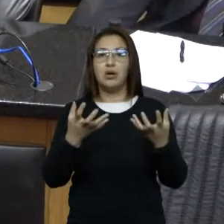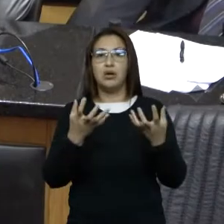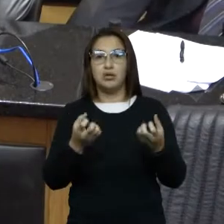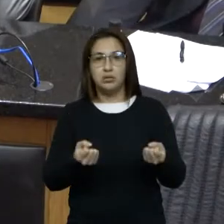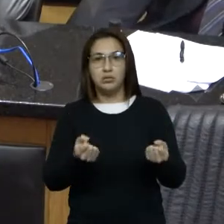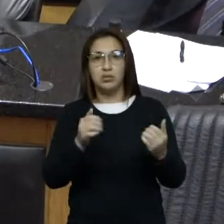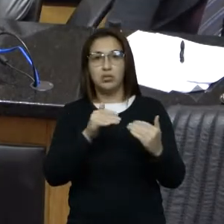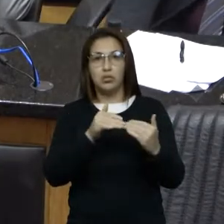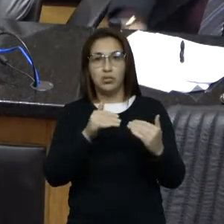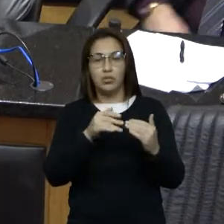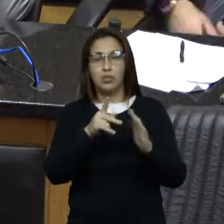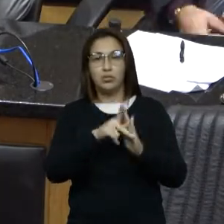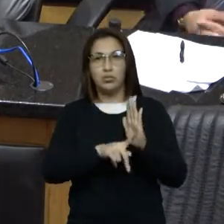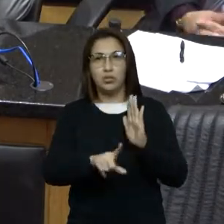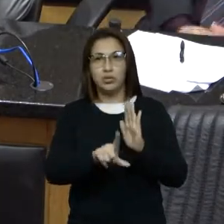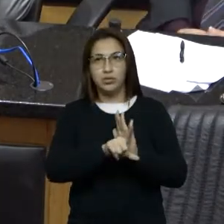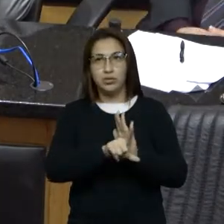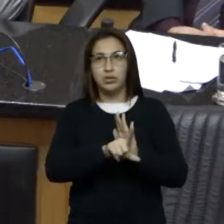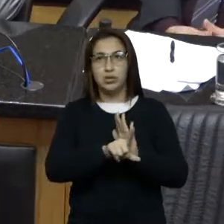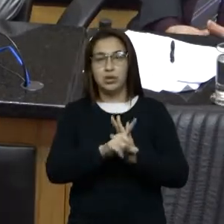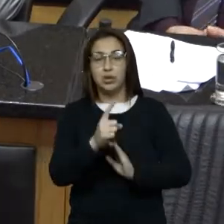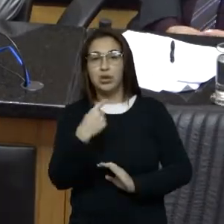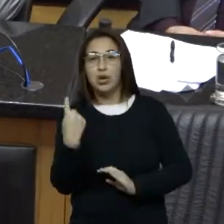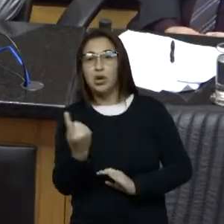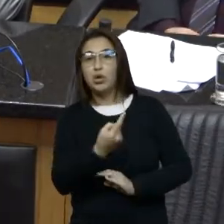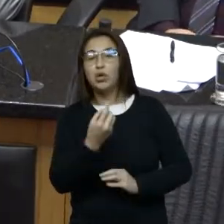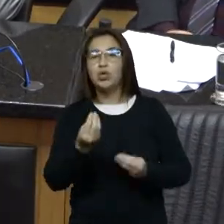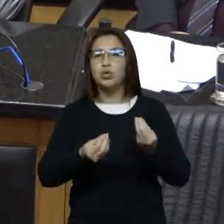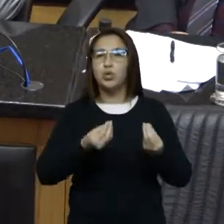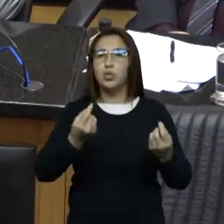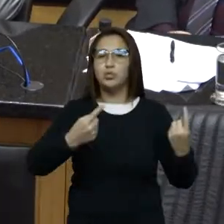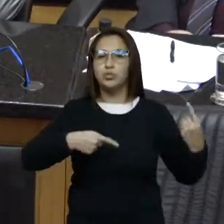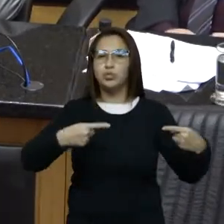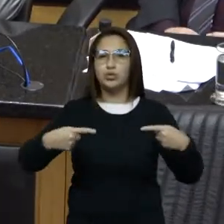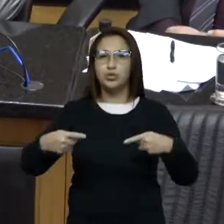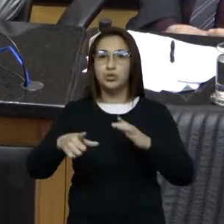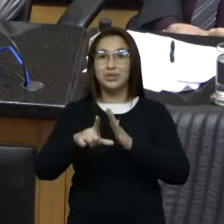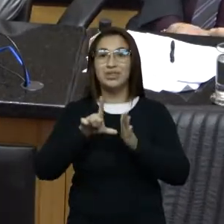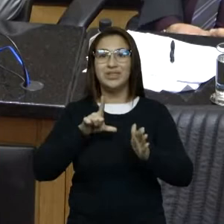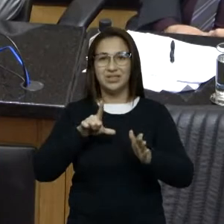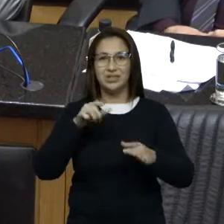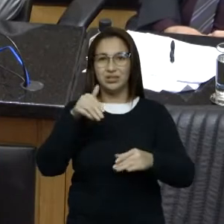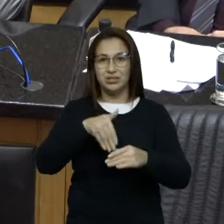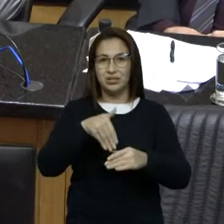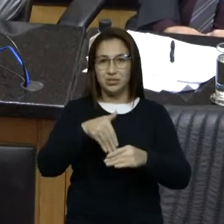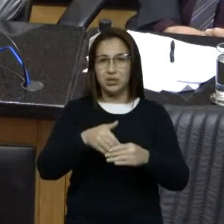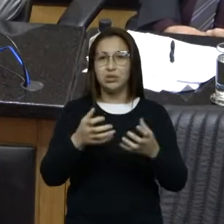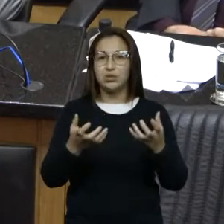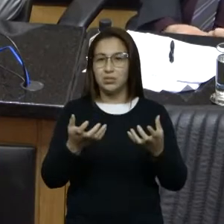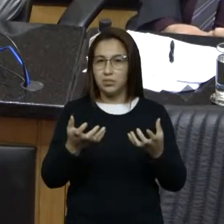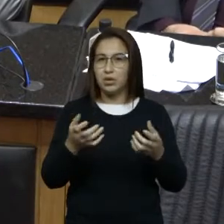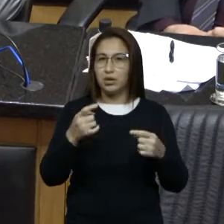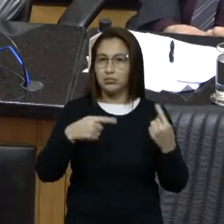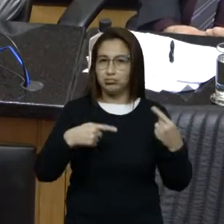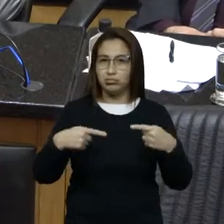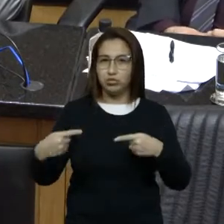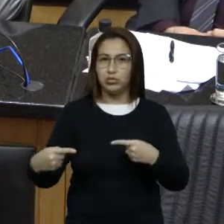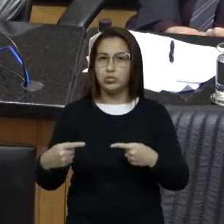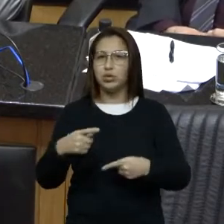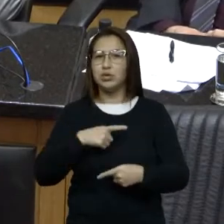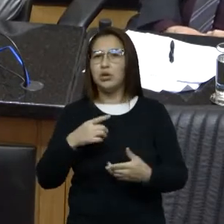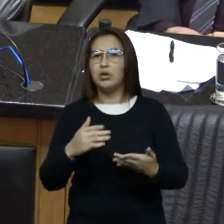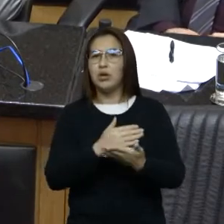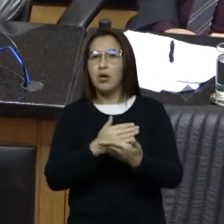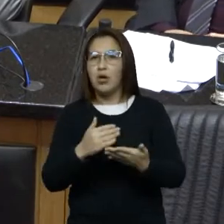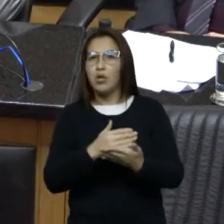ao projeto de lei em nós pretendemos discutir a matéria antes da votação nós temos algumas observações e